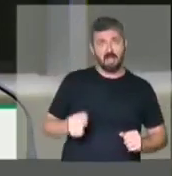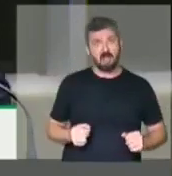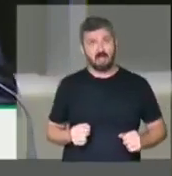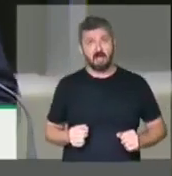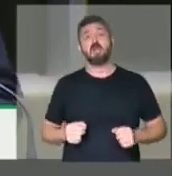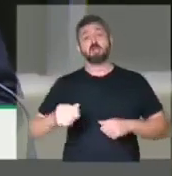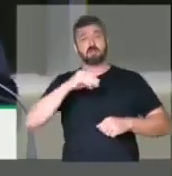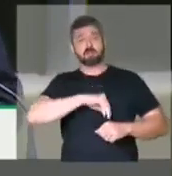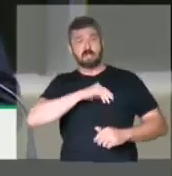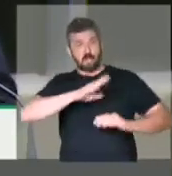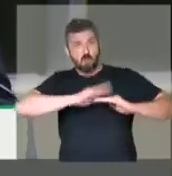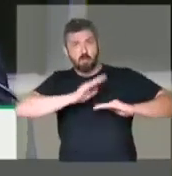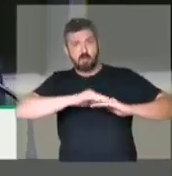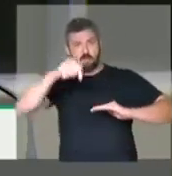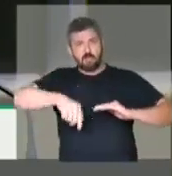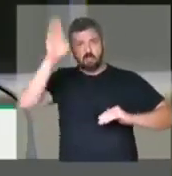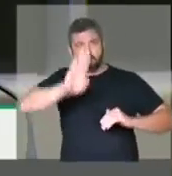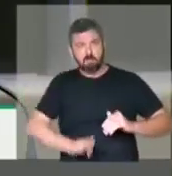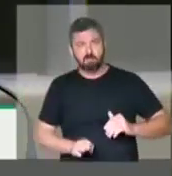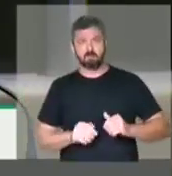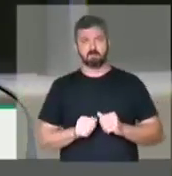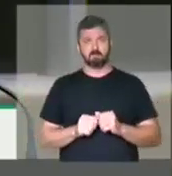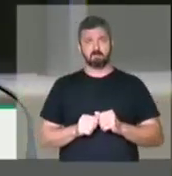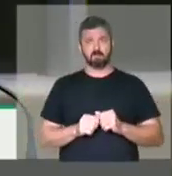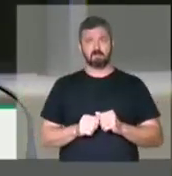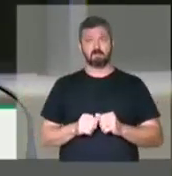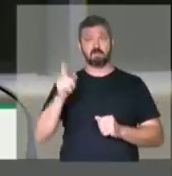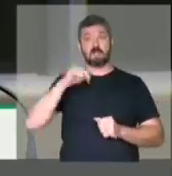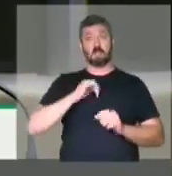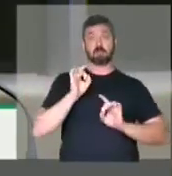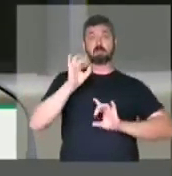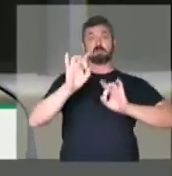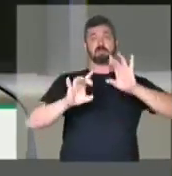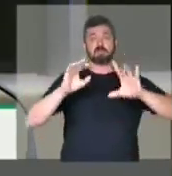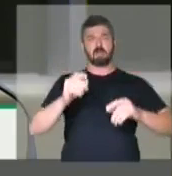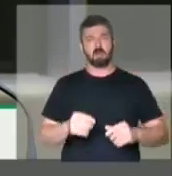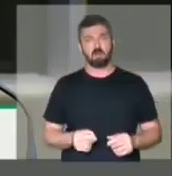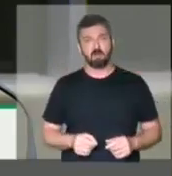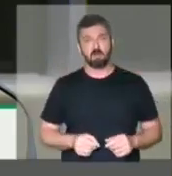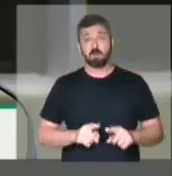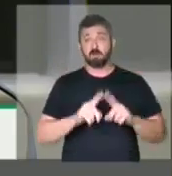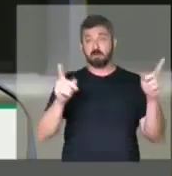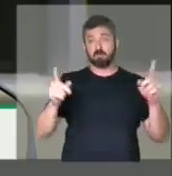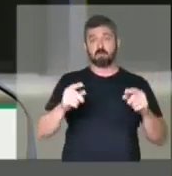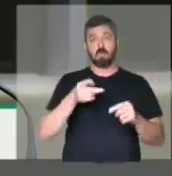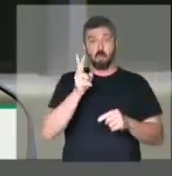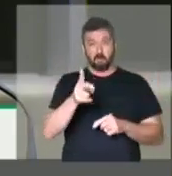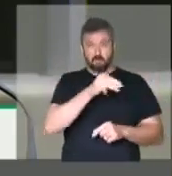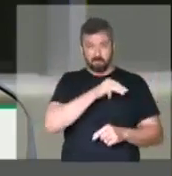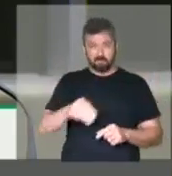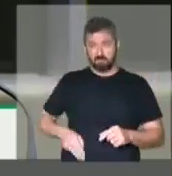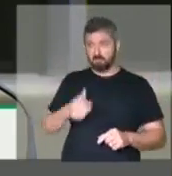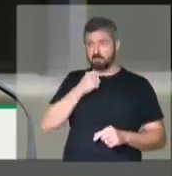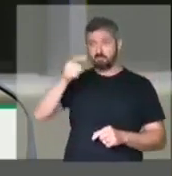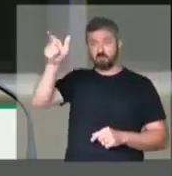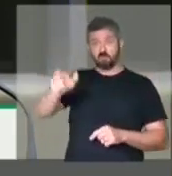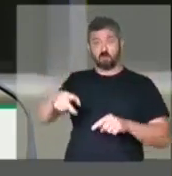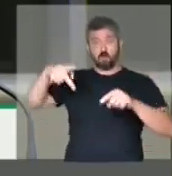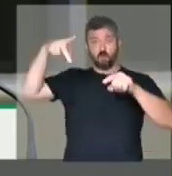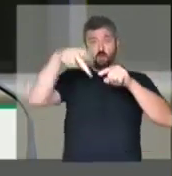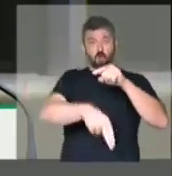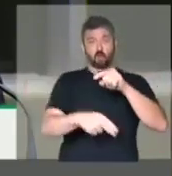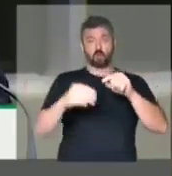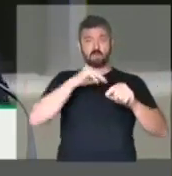Dizendo que o salário mínimo no Brasil é um privilégio, sendo que esse mesmo ministro